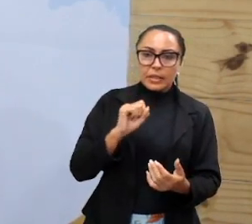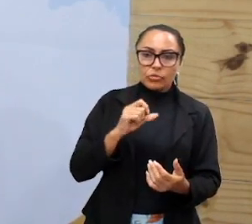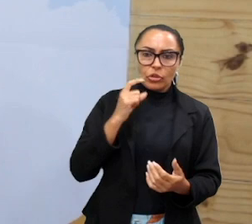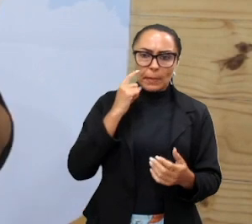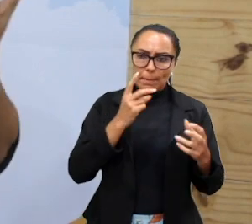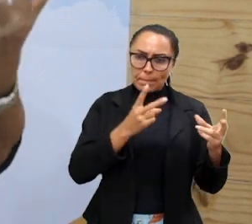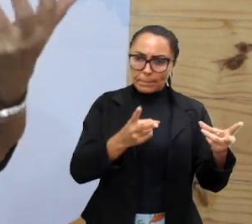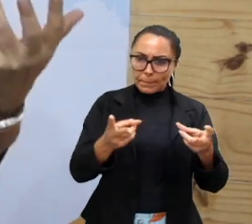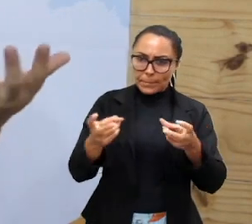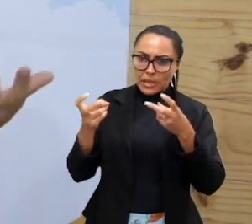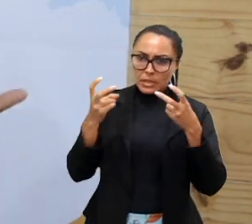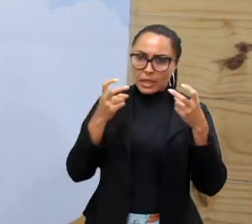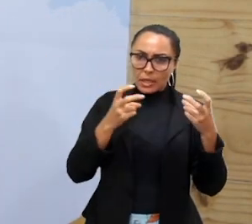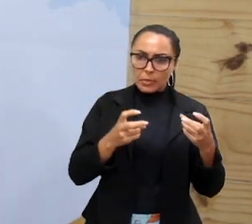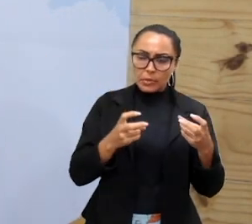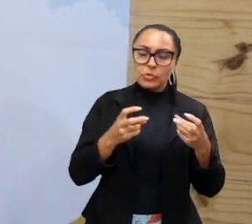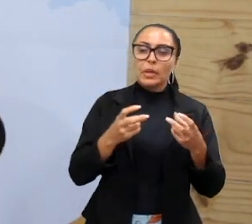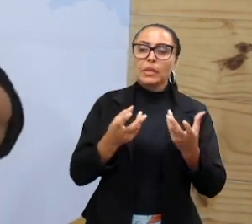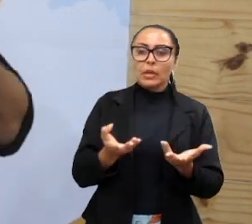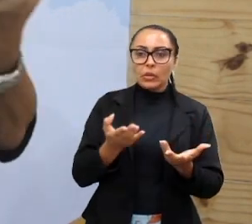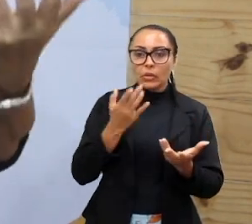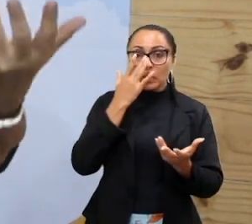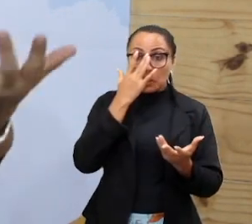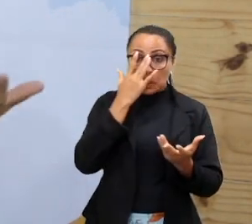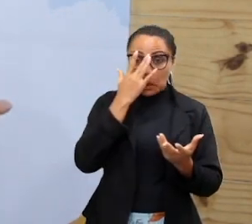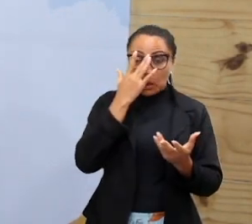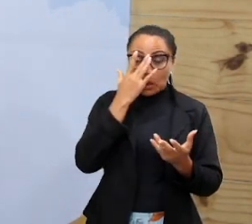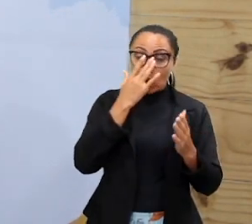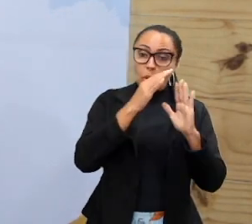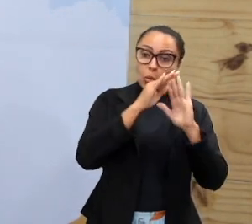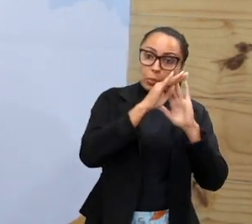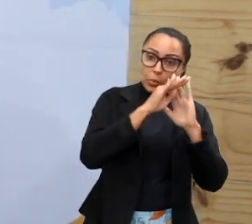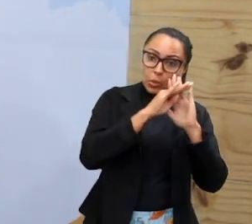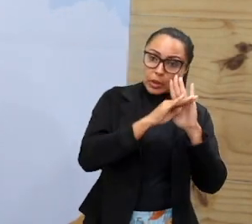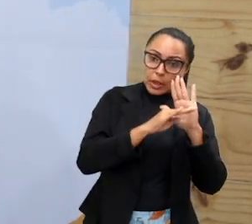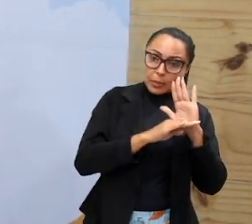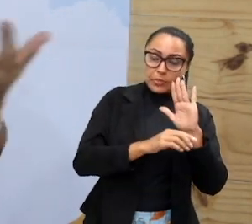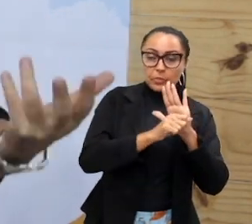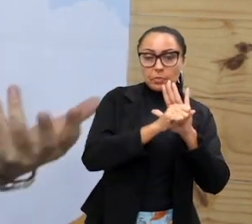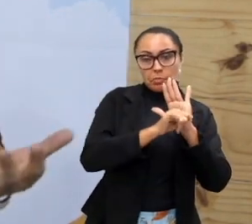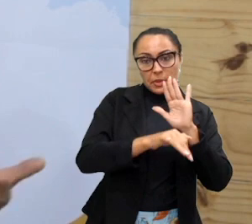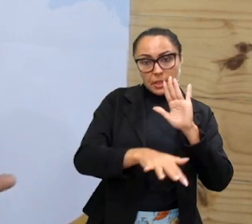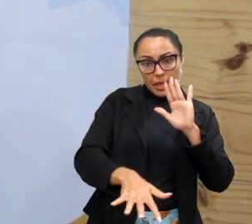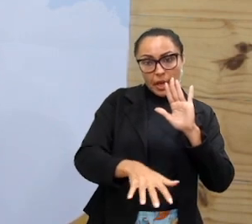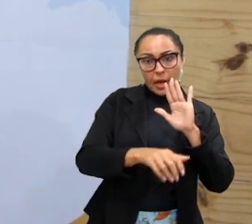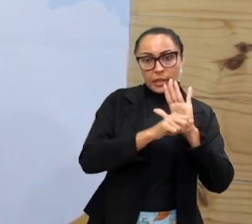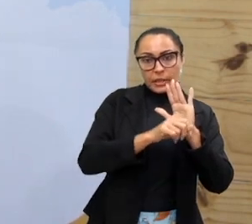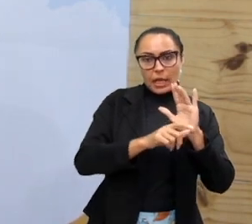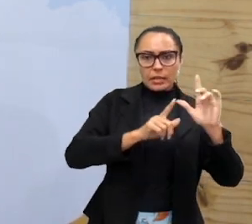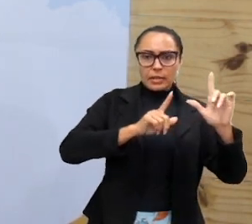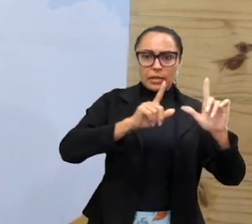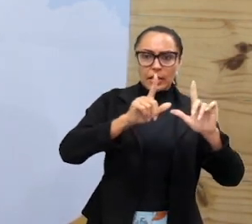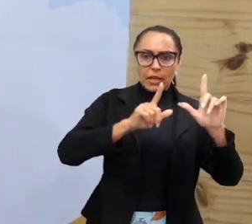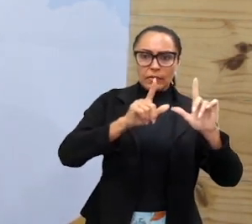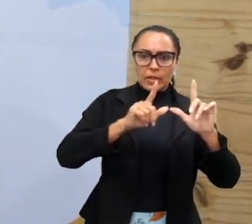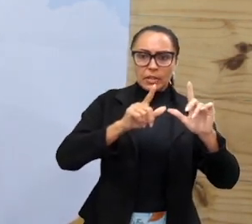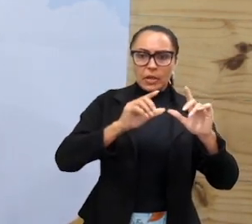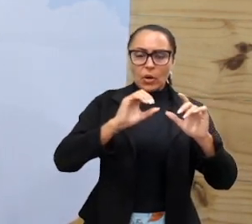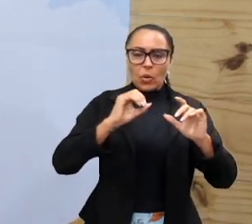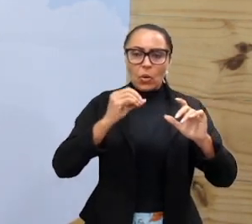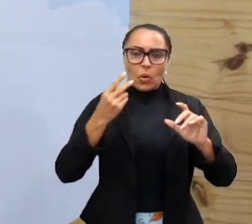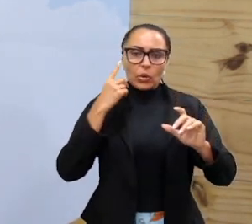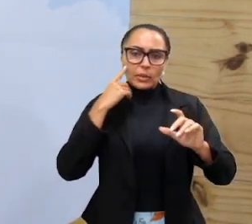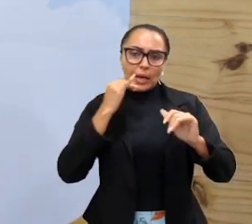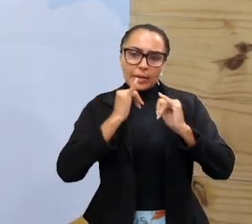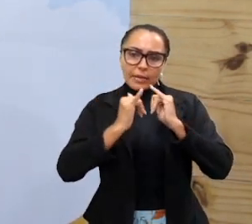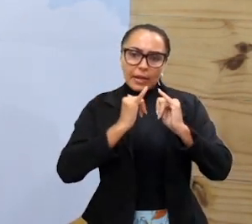percebe um grande espetáculo por programas midiáticos, né, seja na televisão ou mesmo na internet, mas que estão